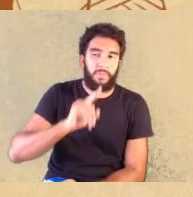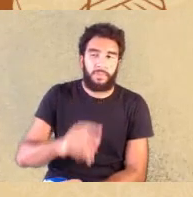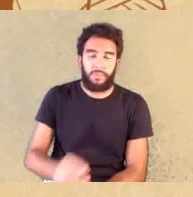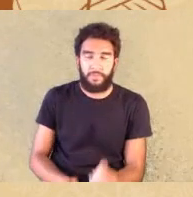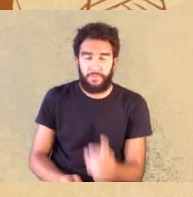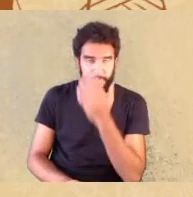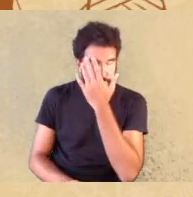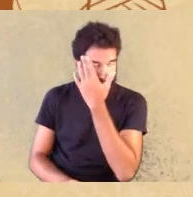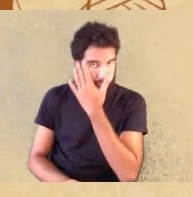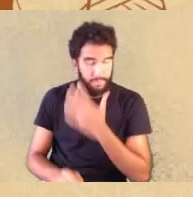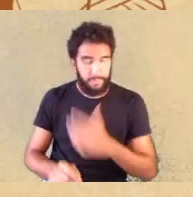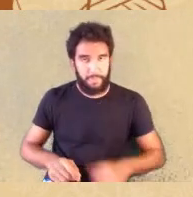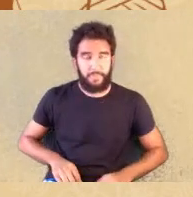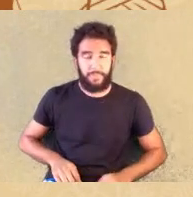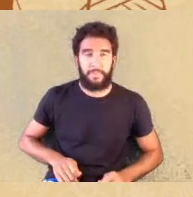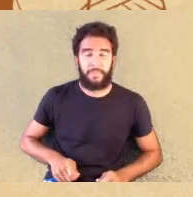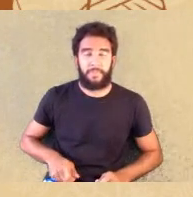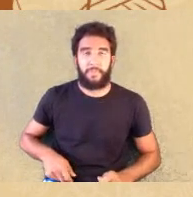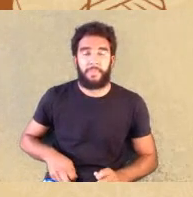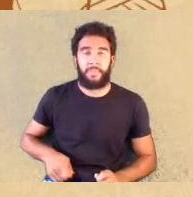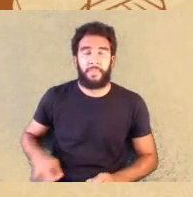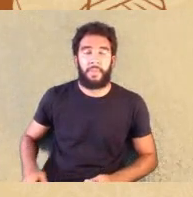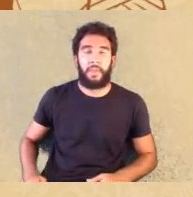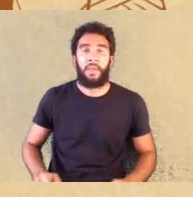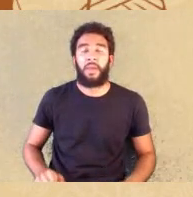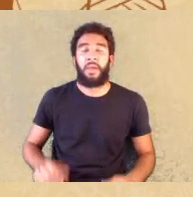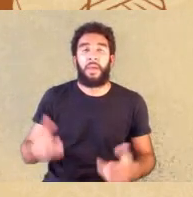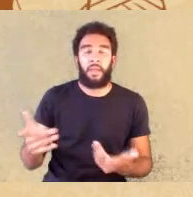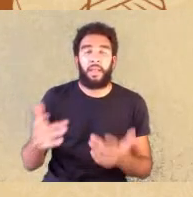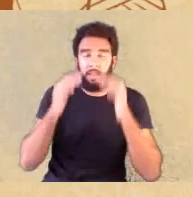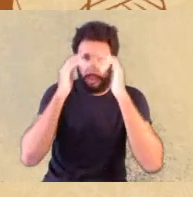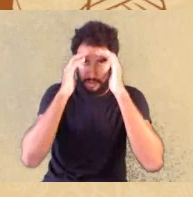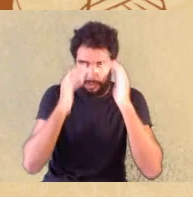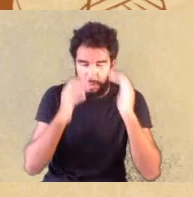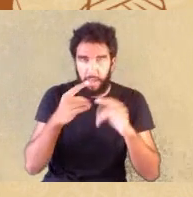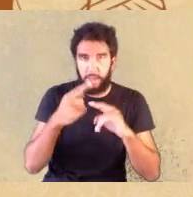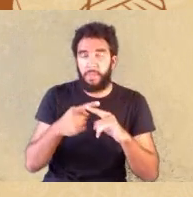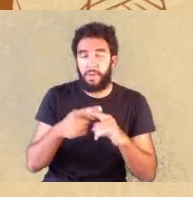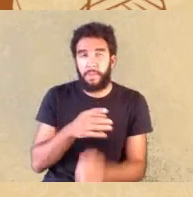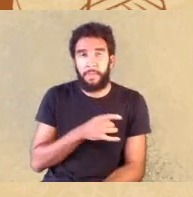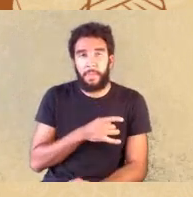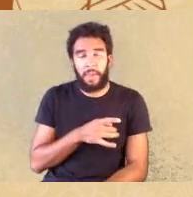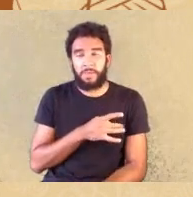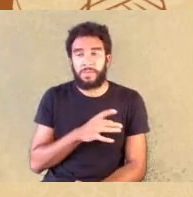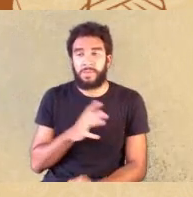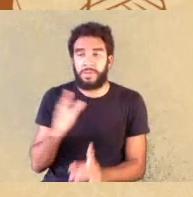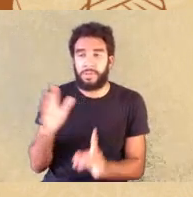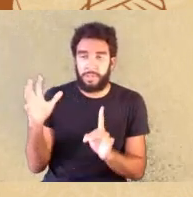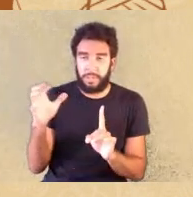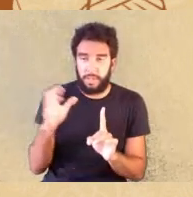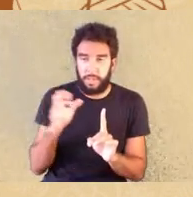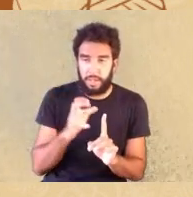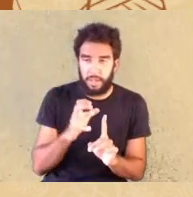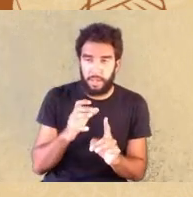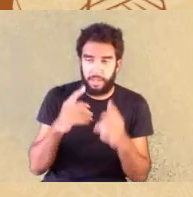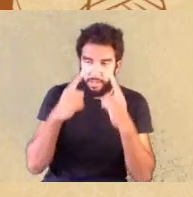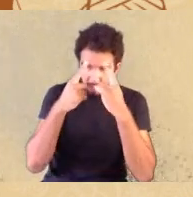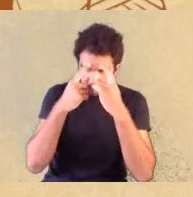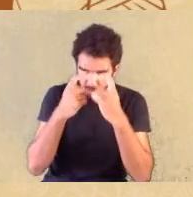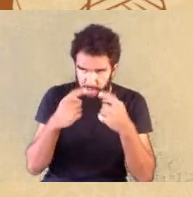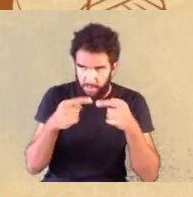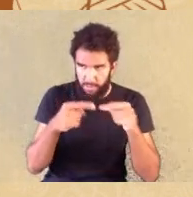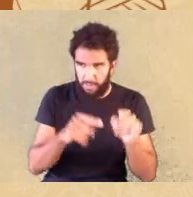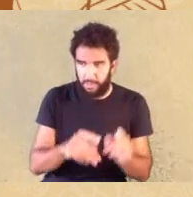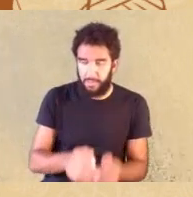ela seria respeitada, porque as pessoas teriam medo de agredi-la e de persegui-la, porque ela tem um filho com um homem branco ocidental,